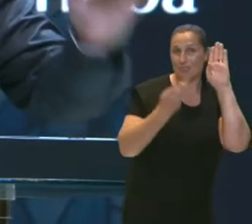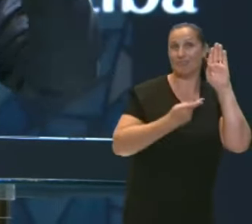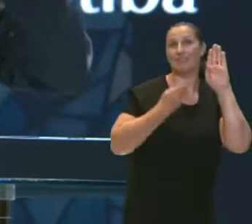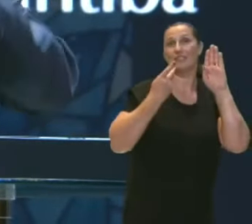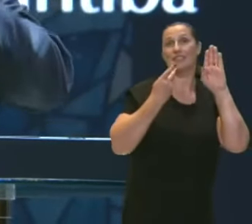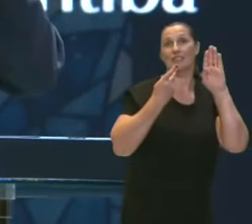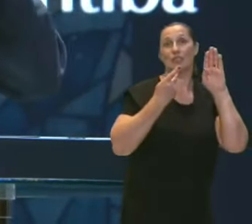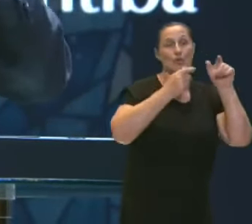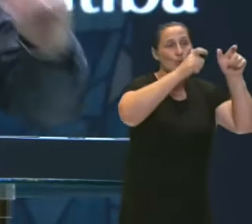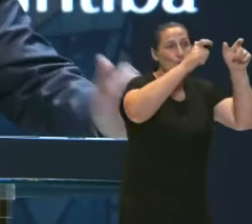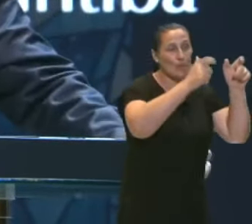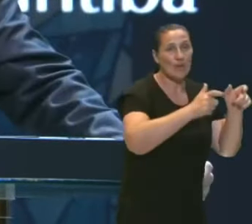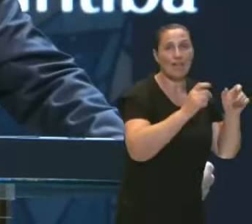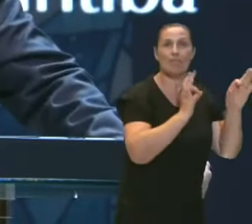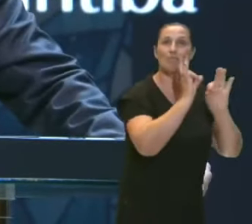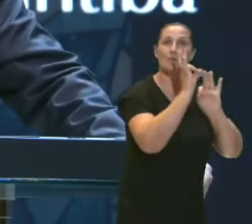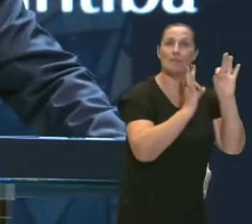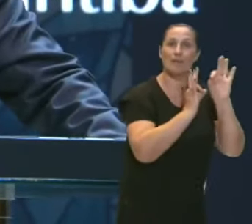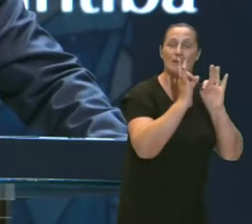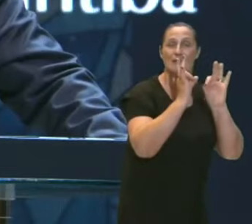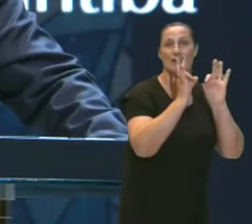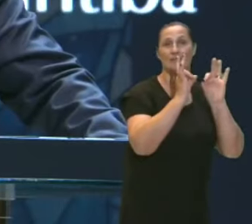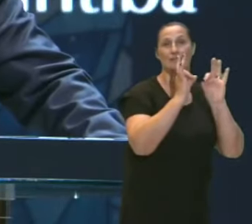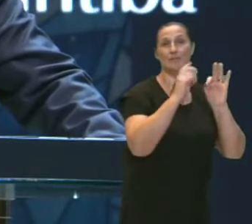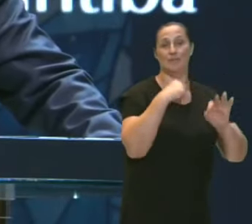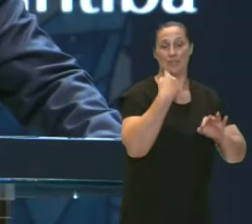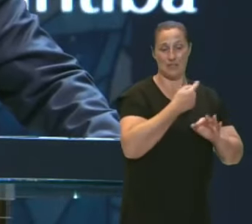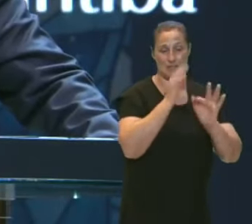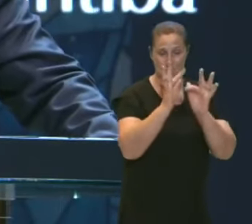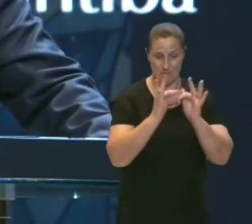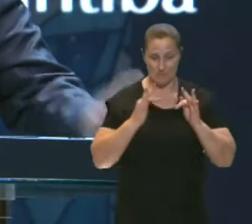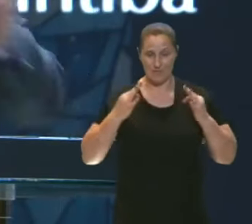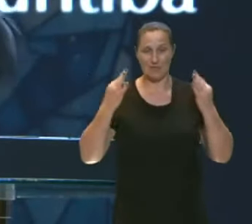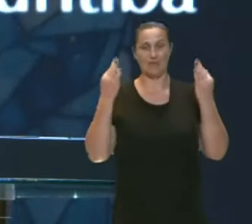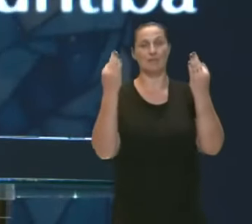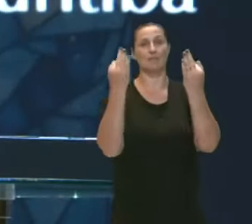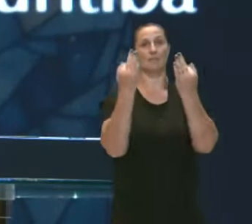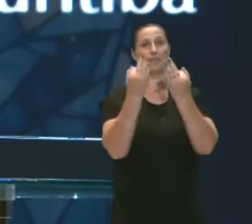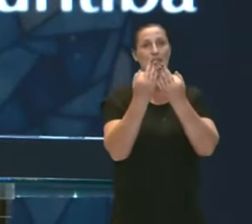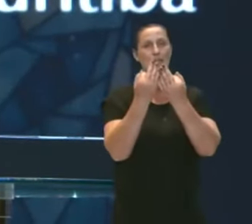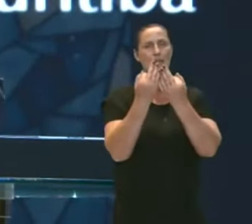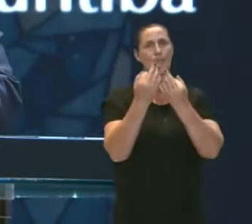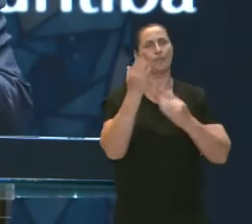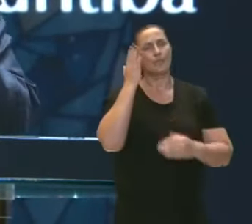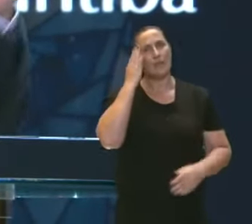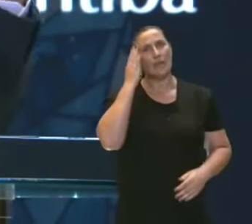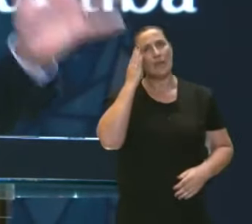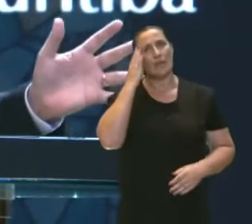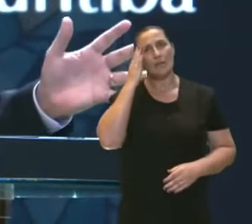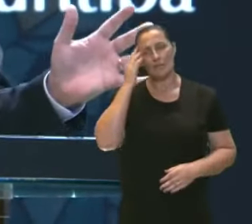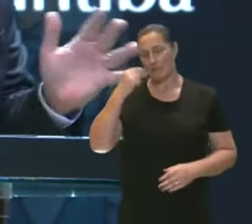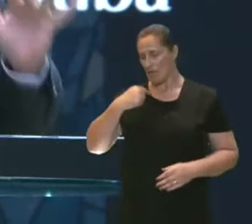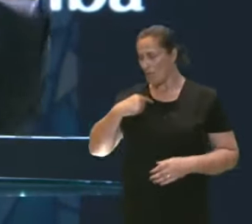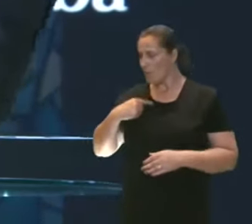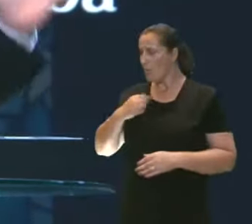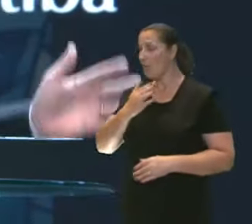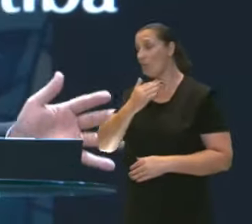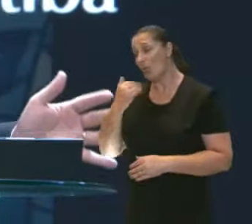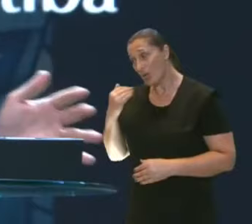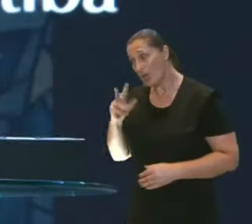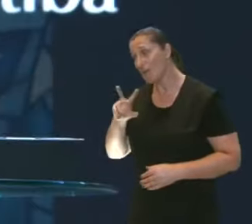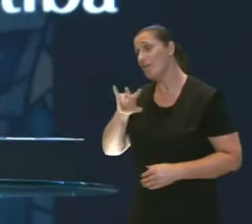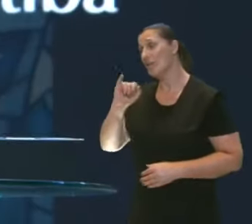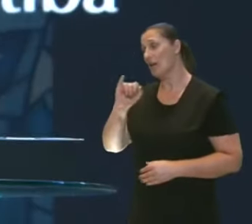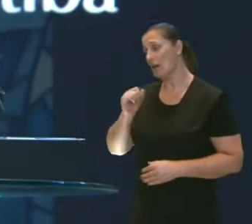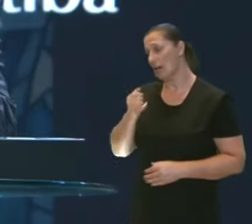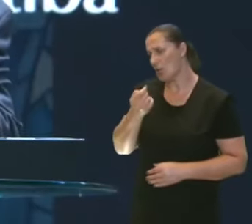lar preparado por Deus para a nossa família. Eu tenho certeza, eu vou morrer, eu vou passar